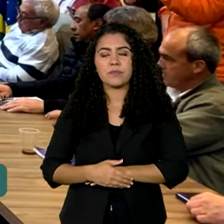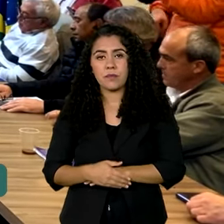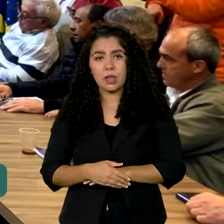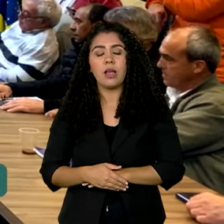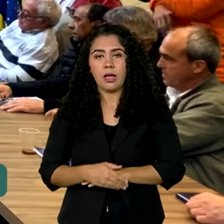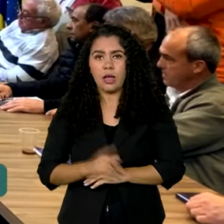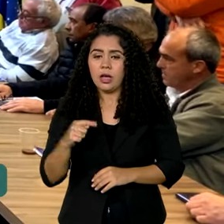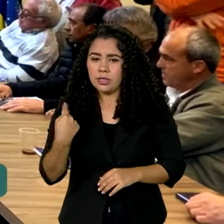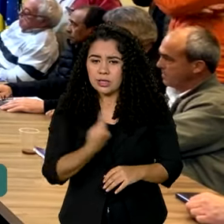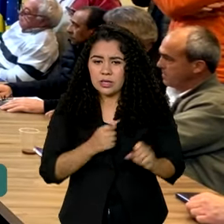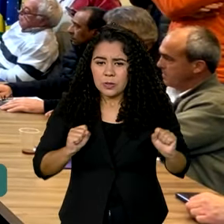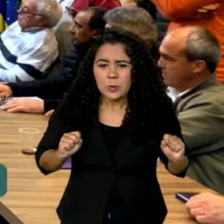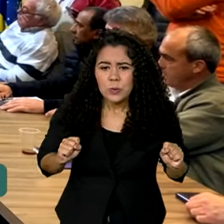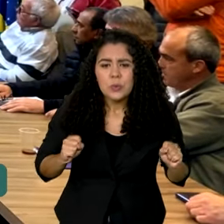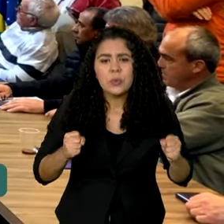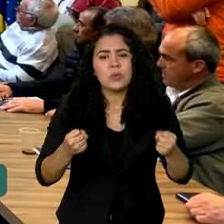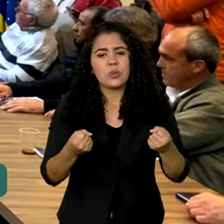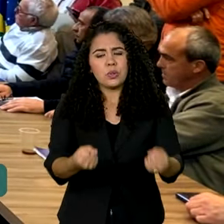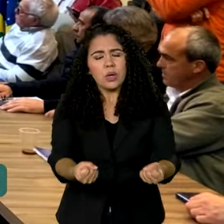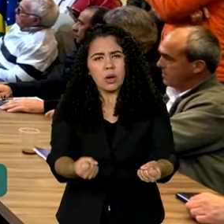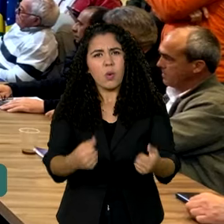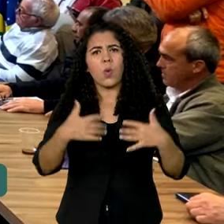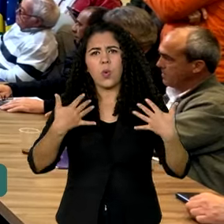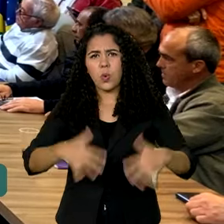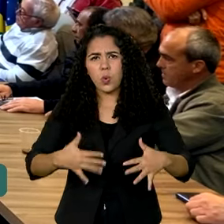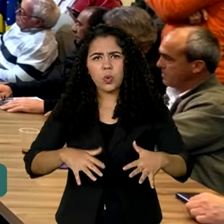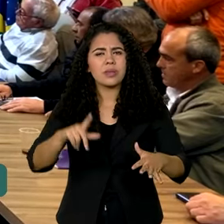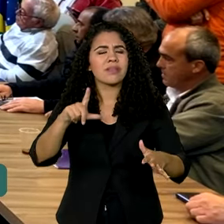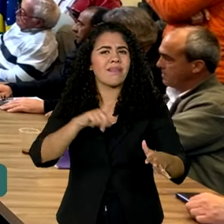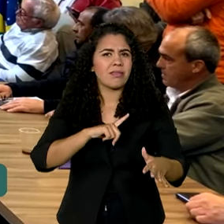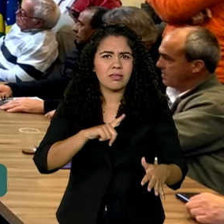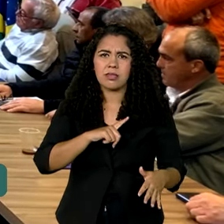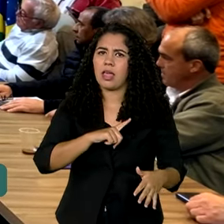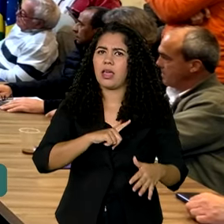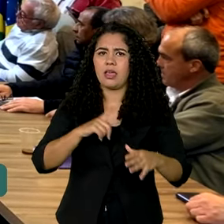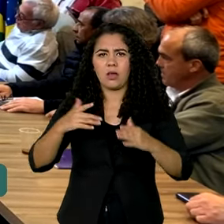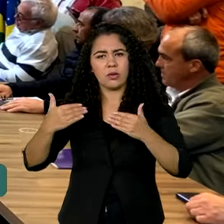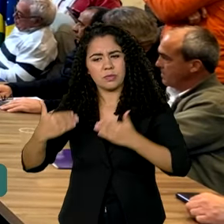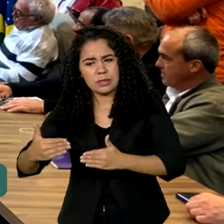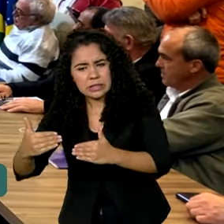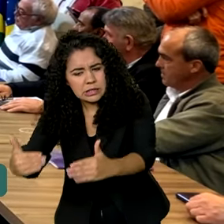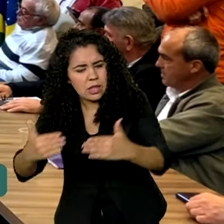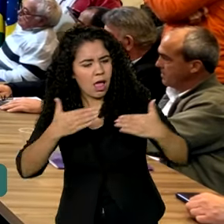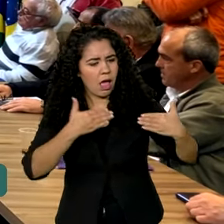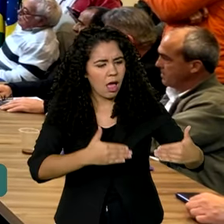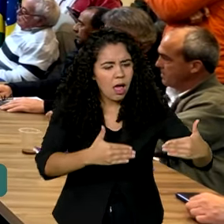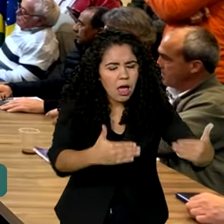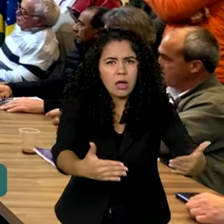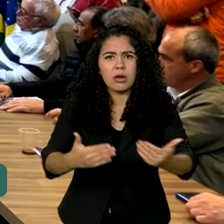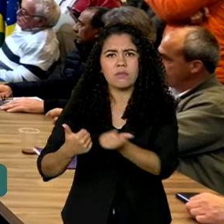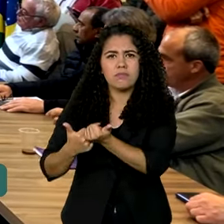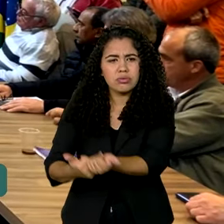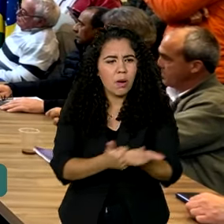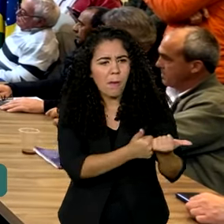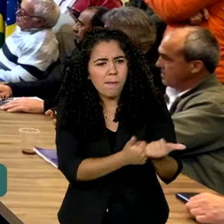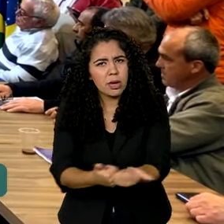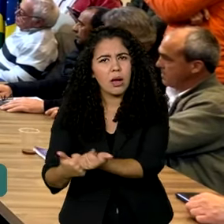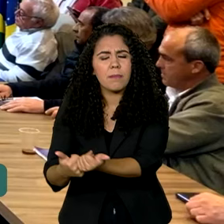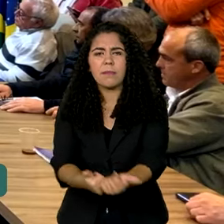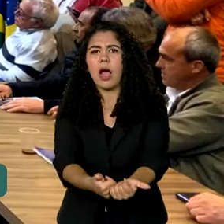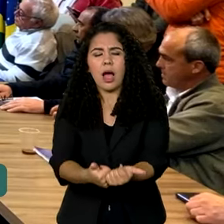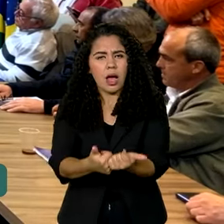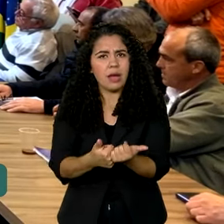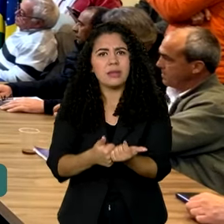um esforço que envolve aí praticamente todo o governo. É difícil de ter uma área do governo que não